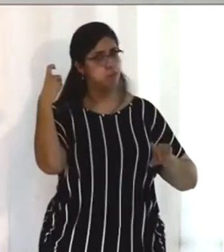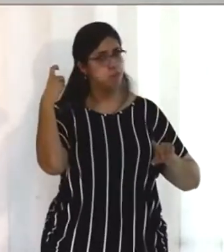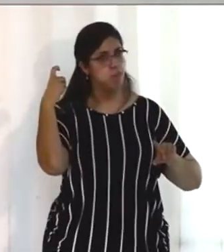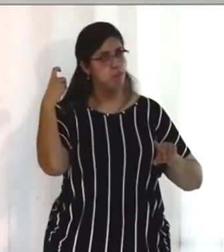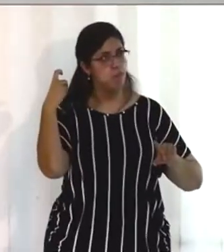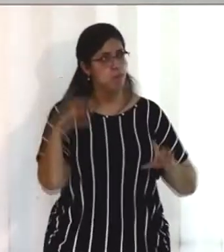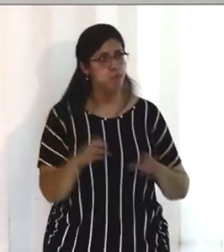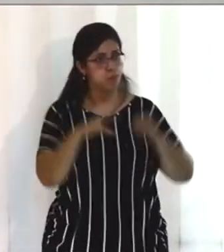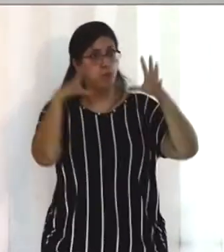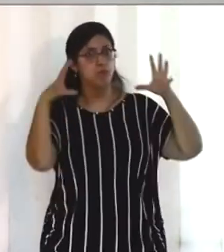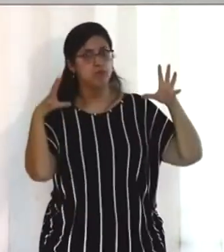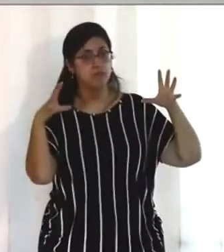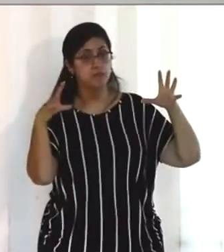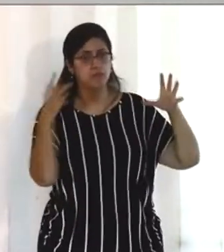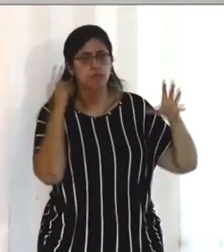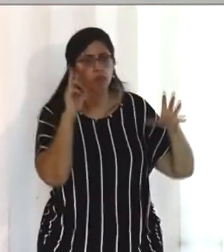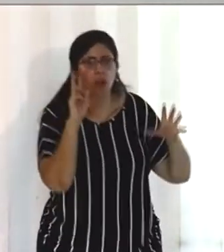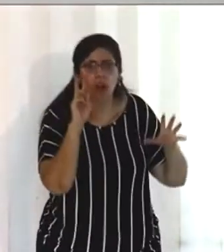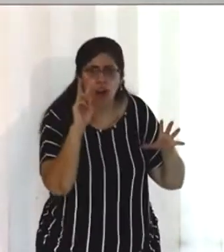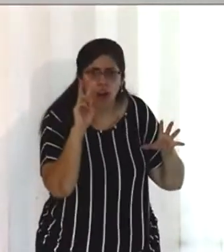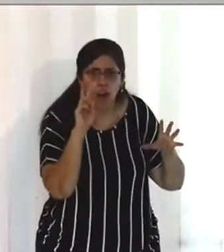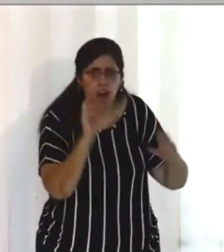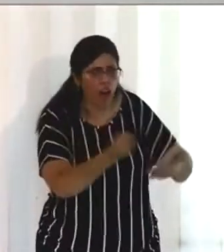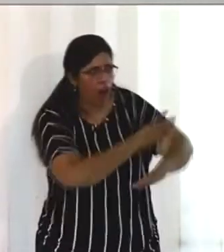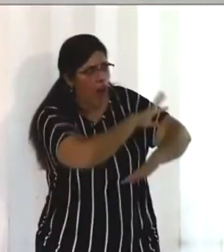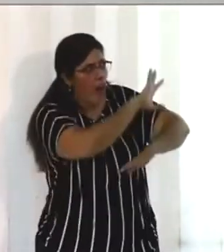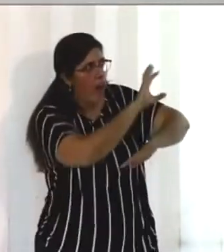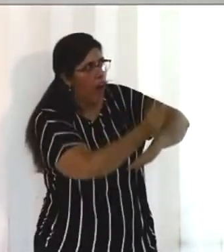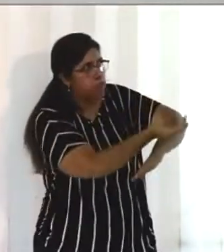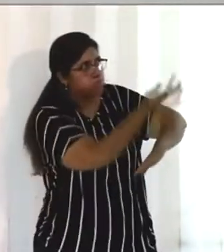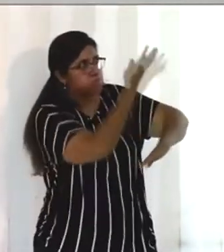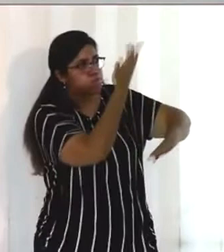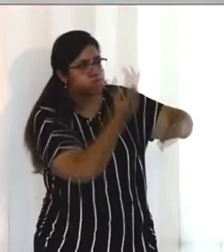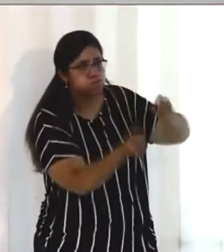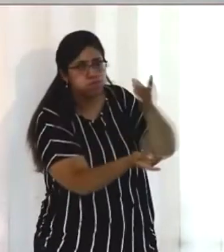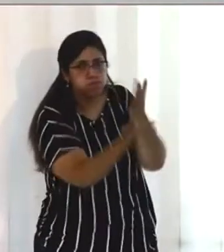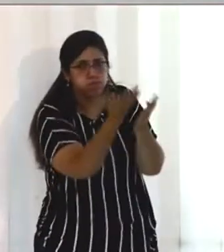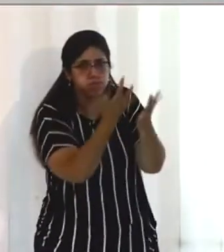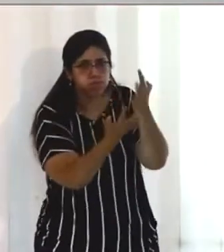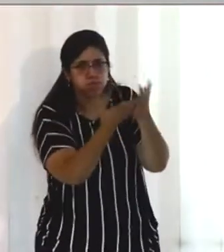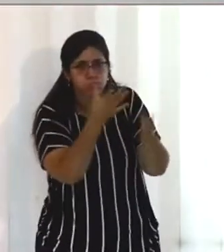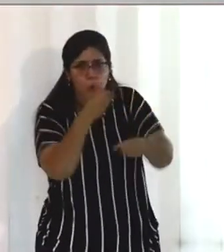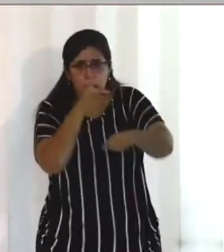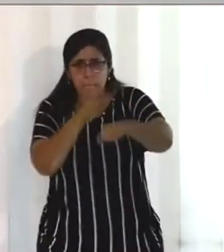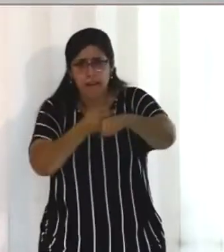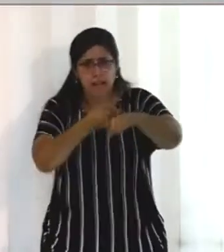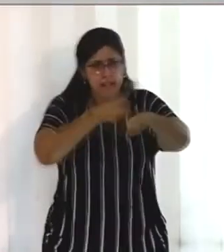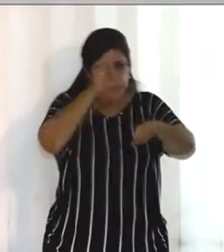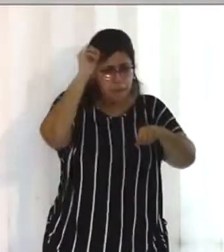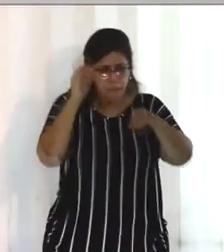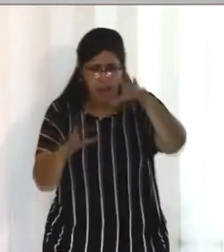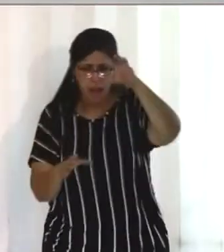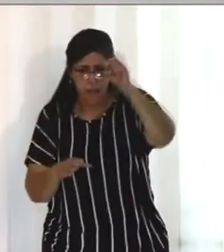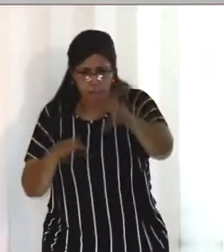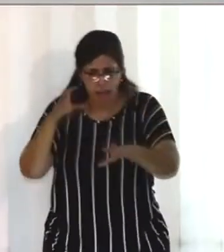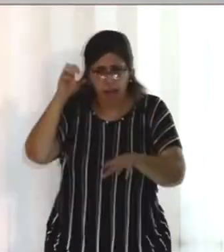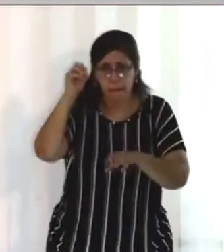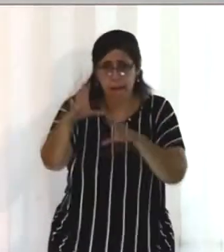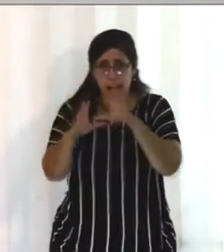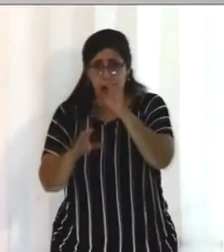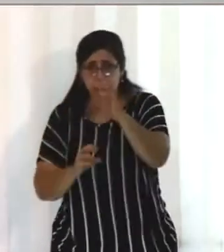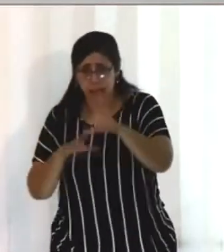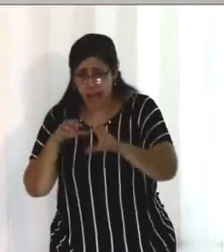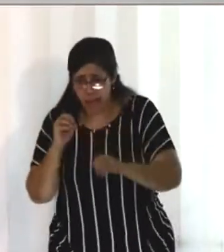com pedras, com gases tóxicos. Foi tão grave que